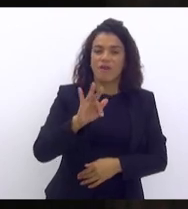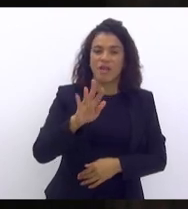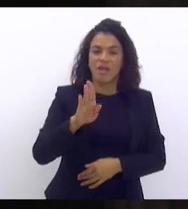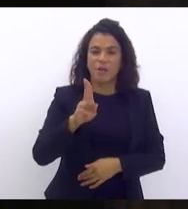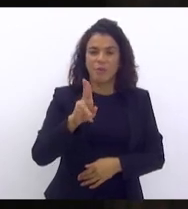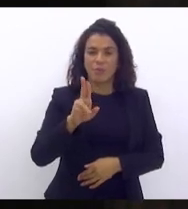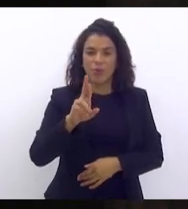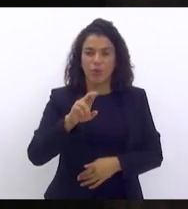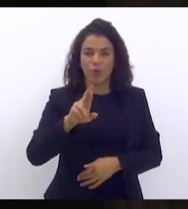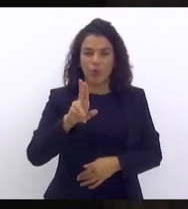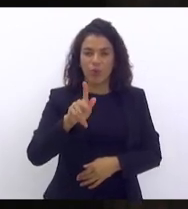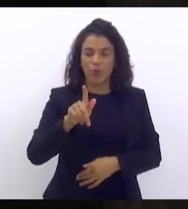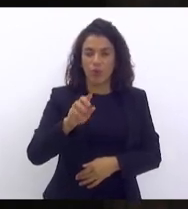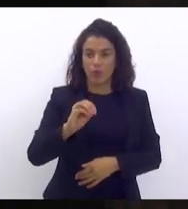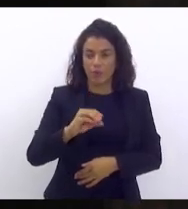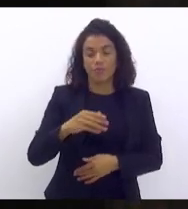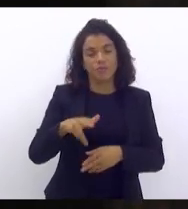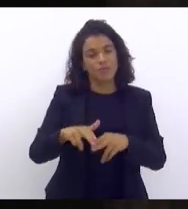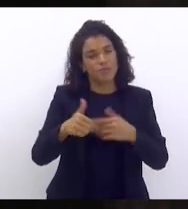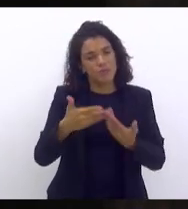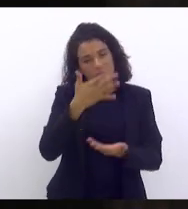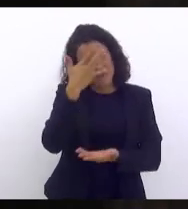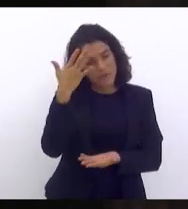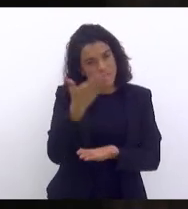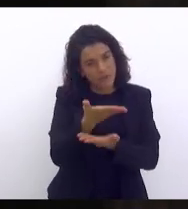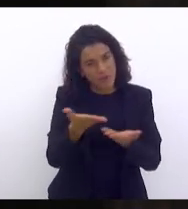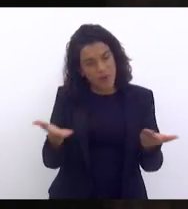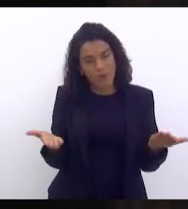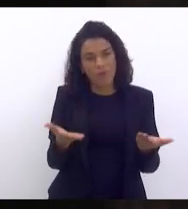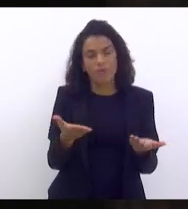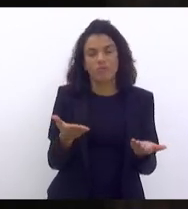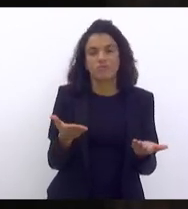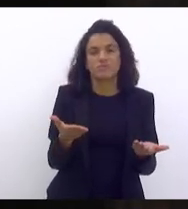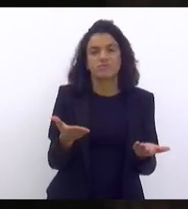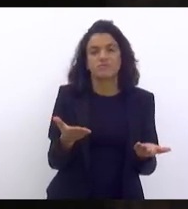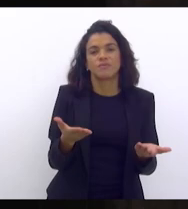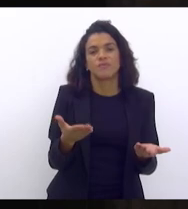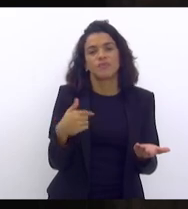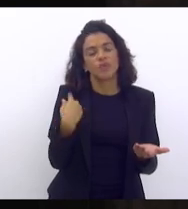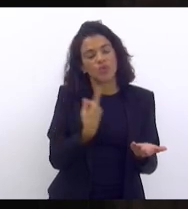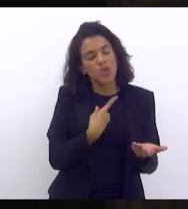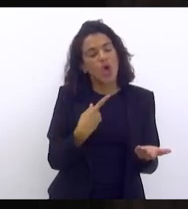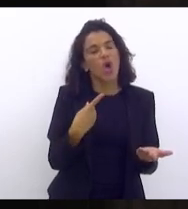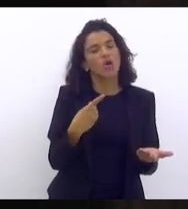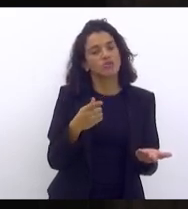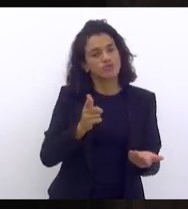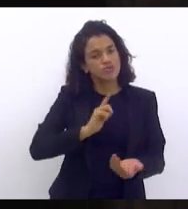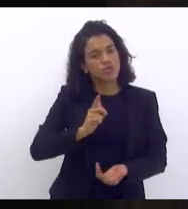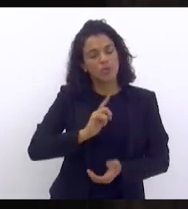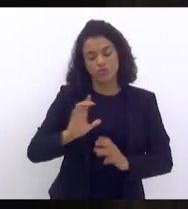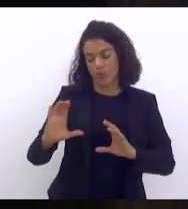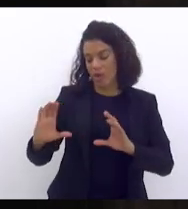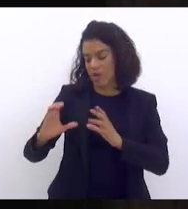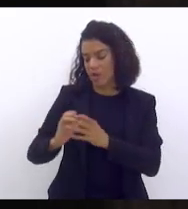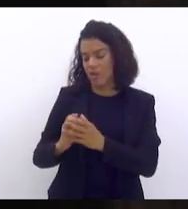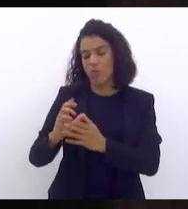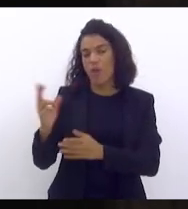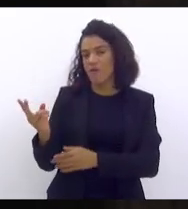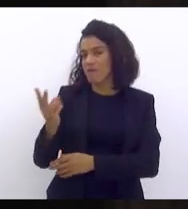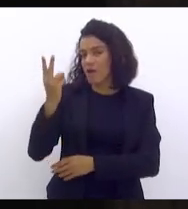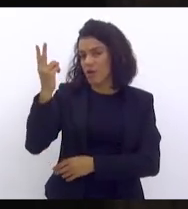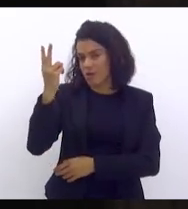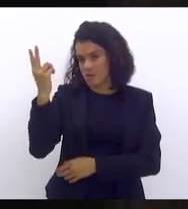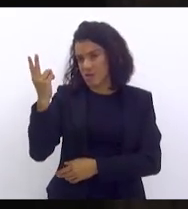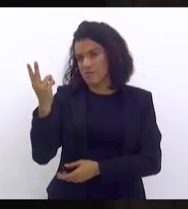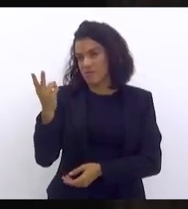Estado e nos municípios. Por isso, pessoal, o que eu quero falar aqui é o seguinte, somos uma categoria que não é reconhecida como outras, né, que